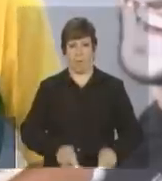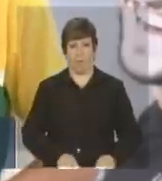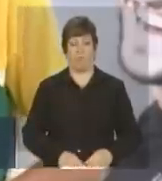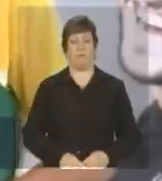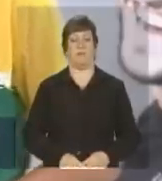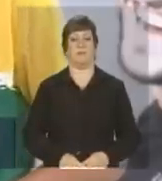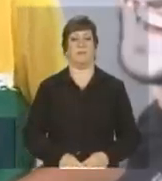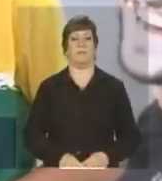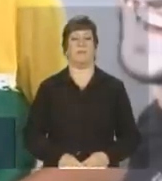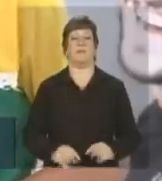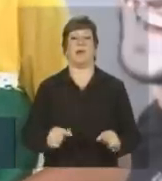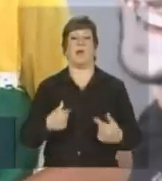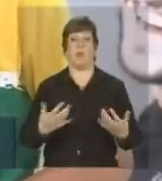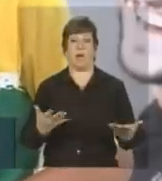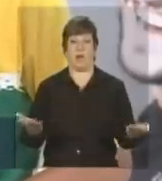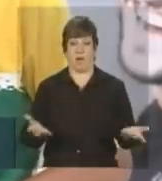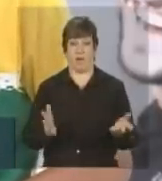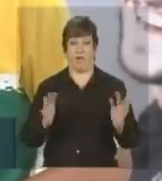queria, por fim,